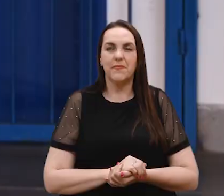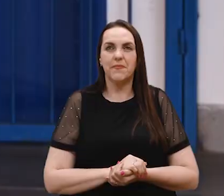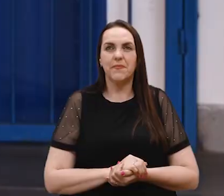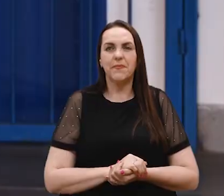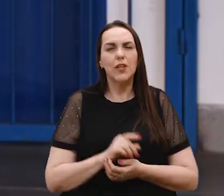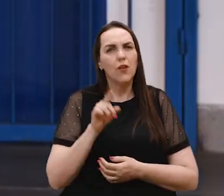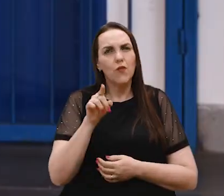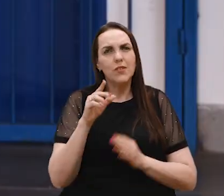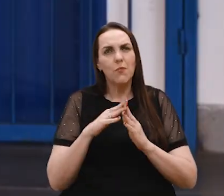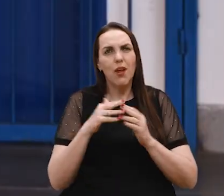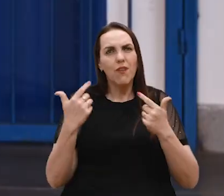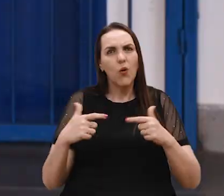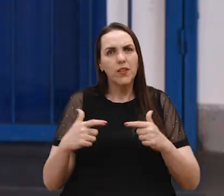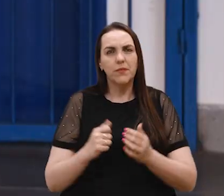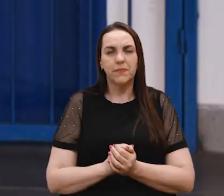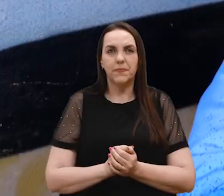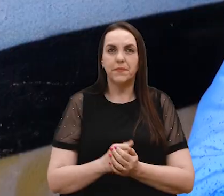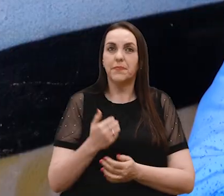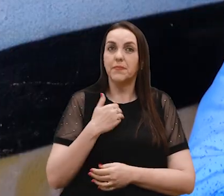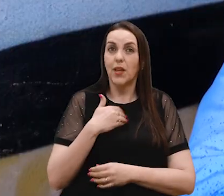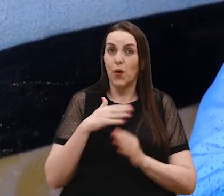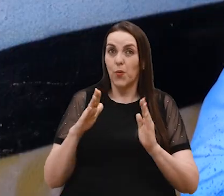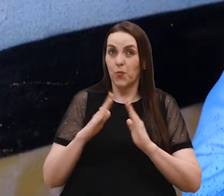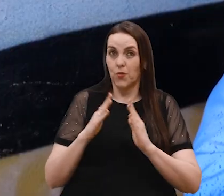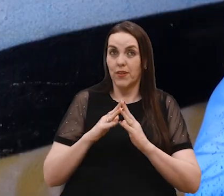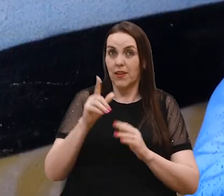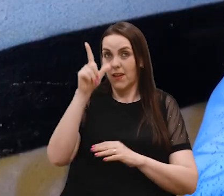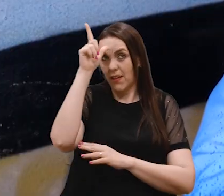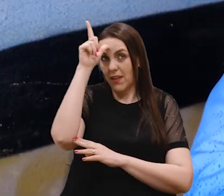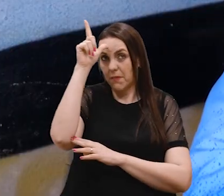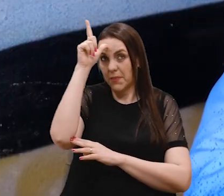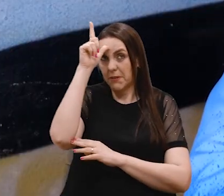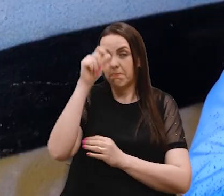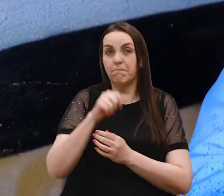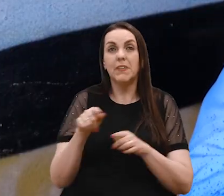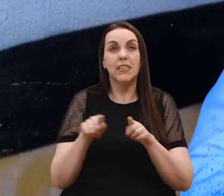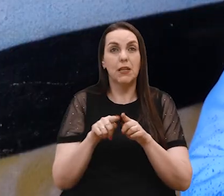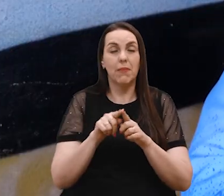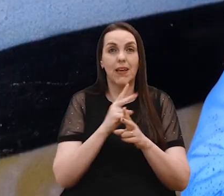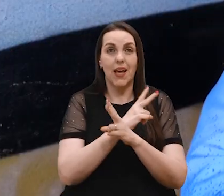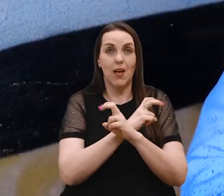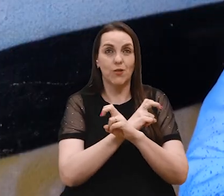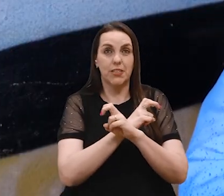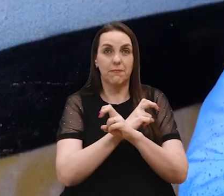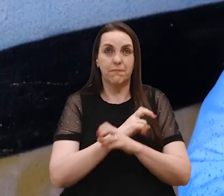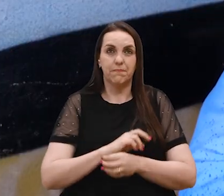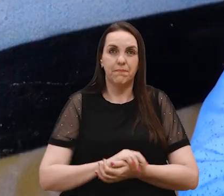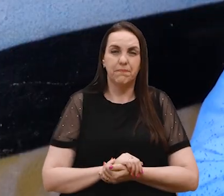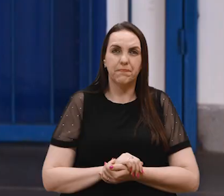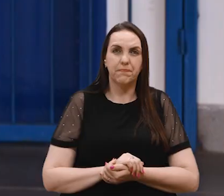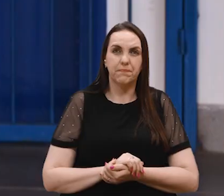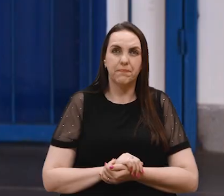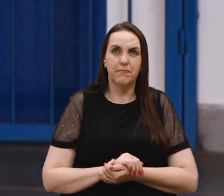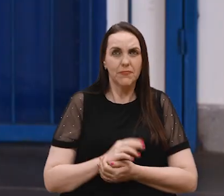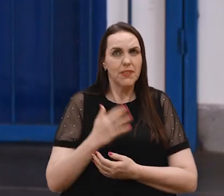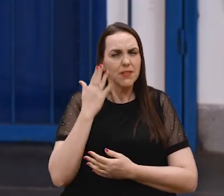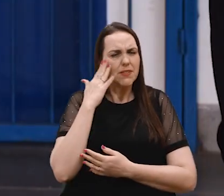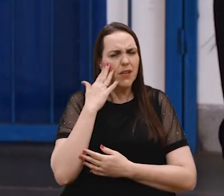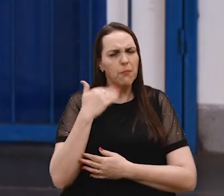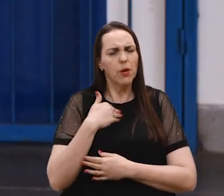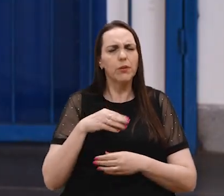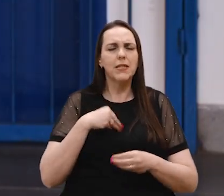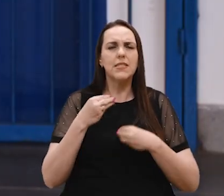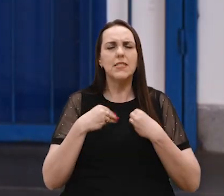O Kelly, tu moraste onde? Eu morei na Alemanha e morei na Áustria também. Tu sabes que eu também me